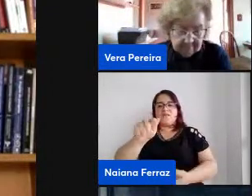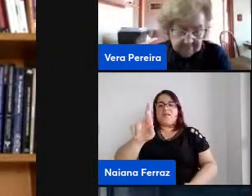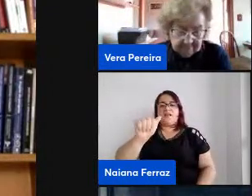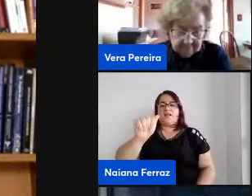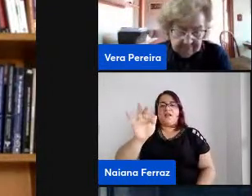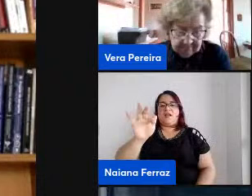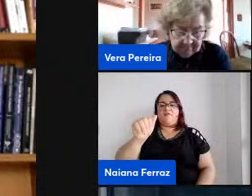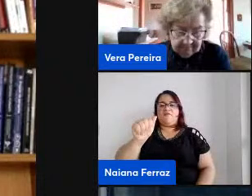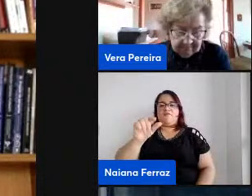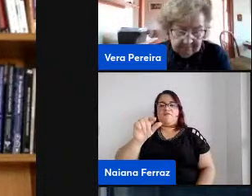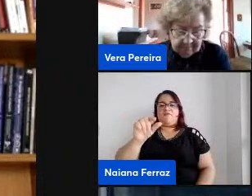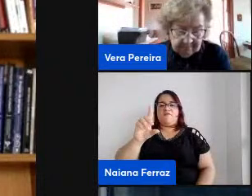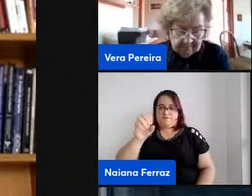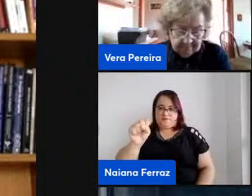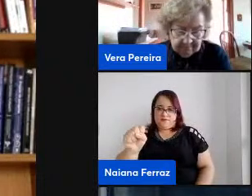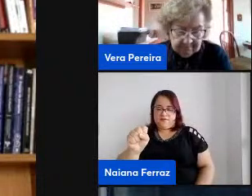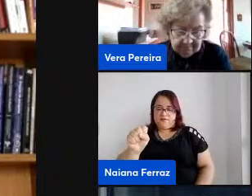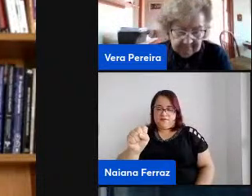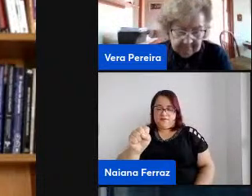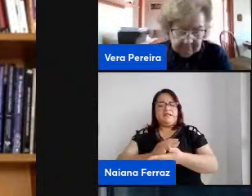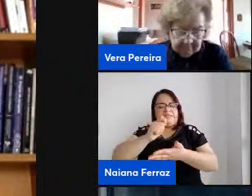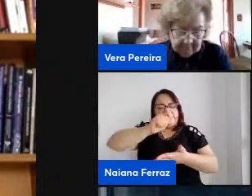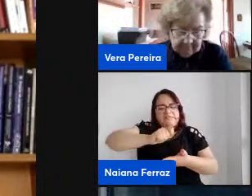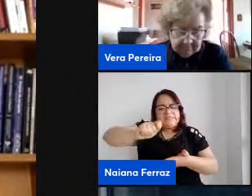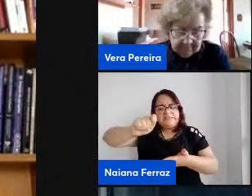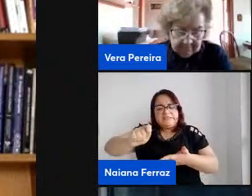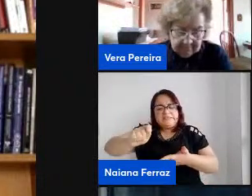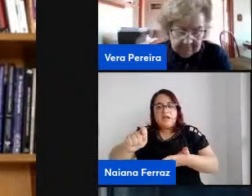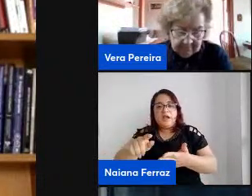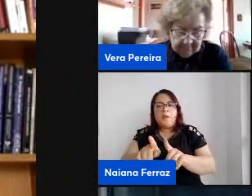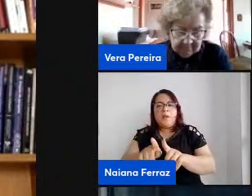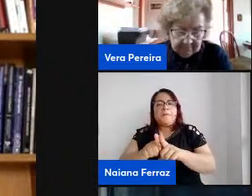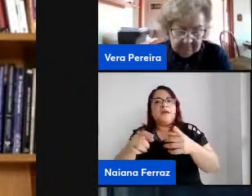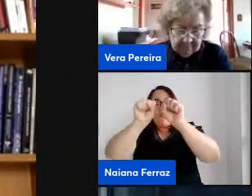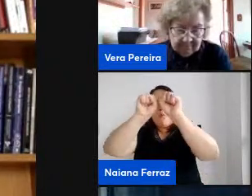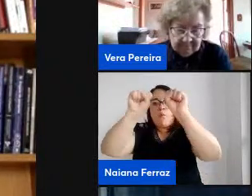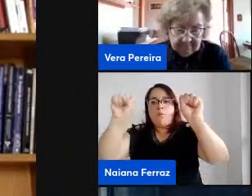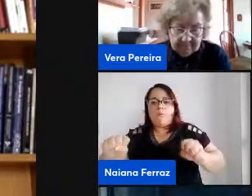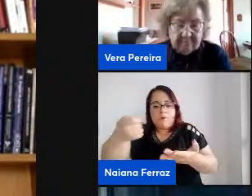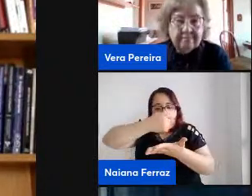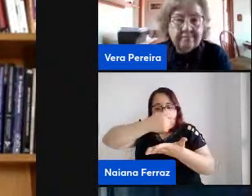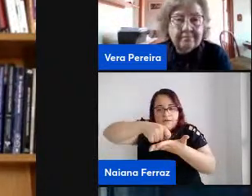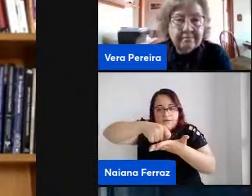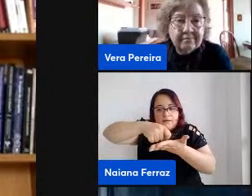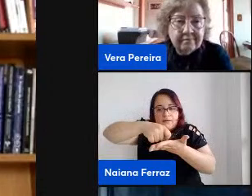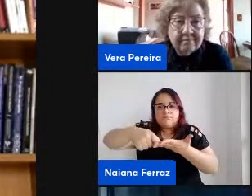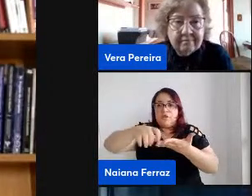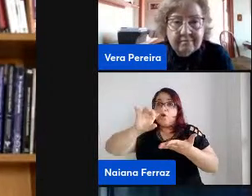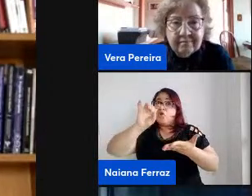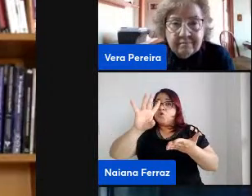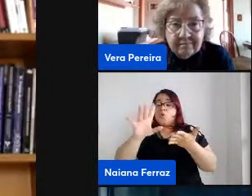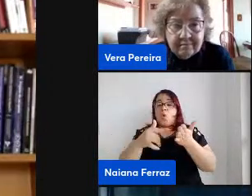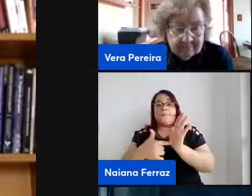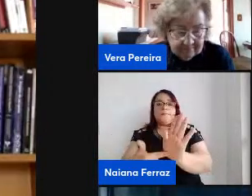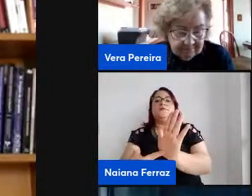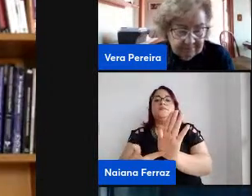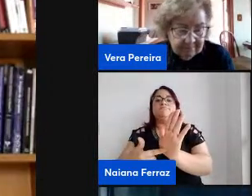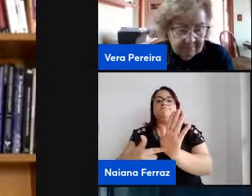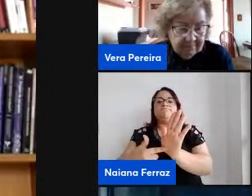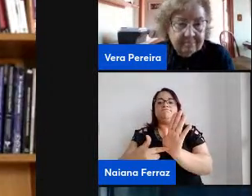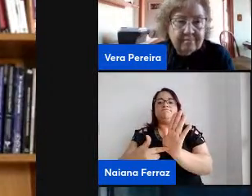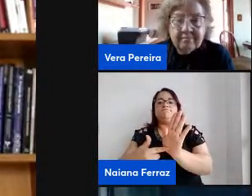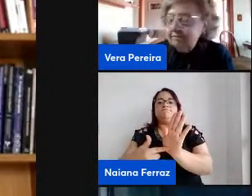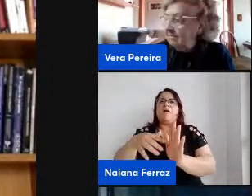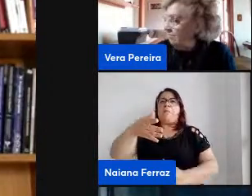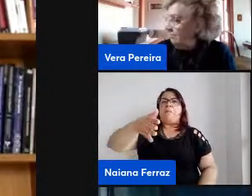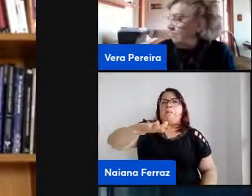mas um sistema de escrita só apareceu há cerca